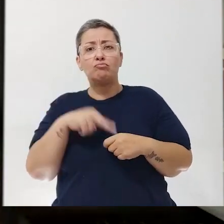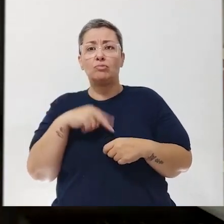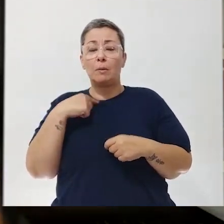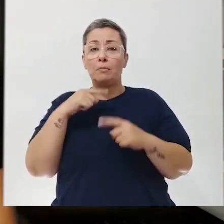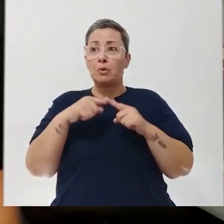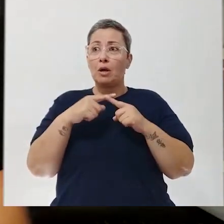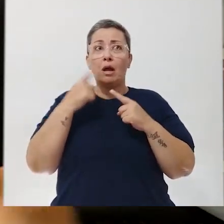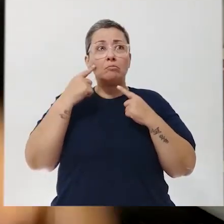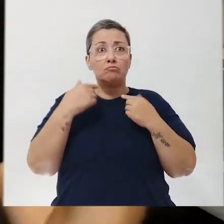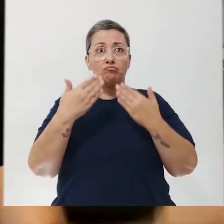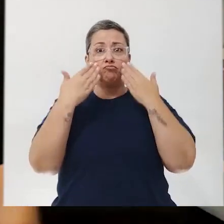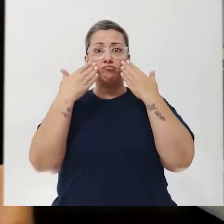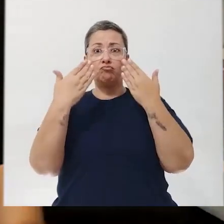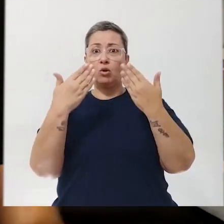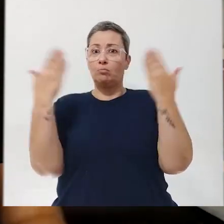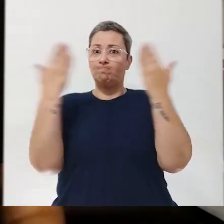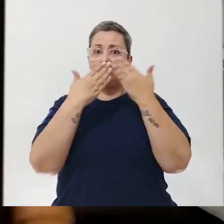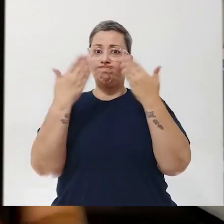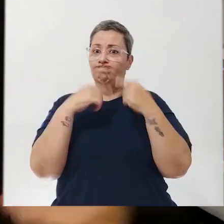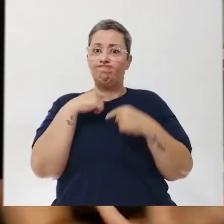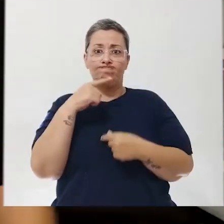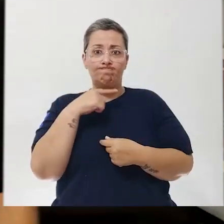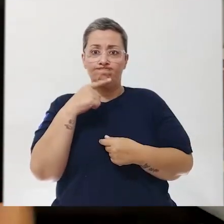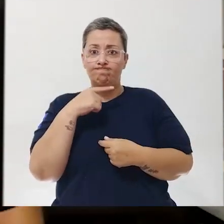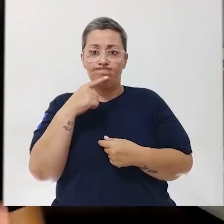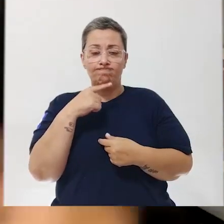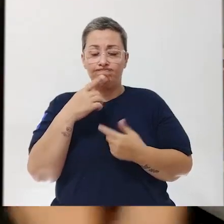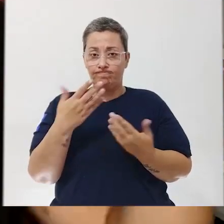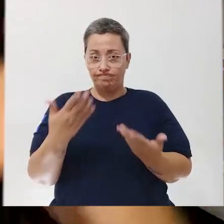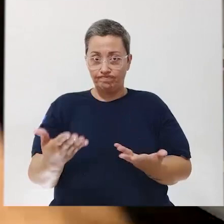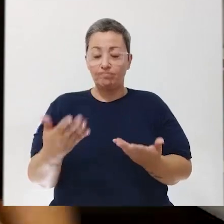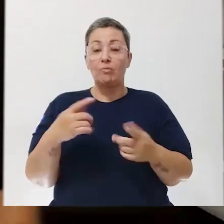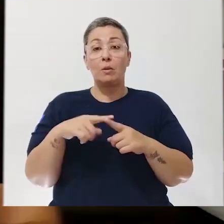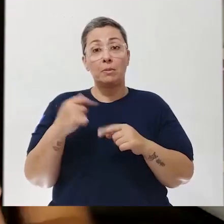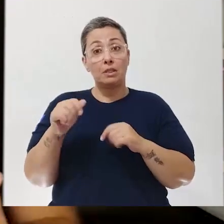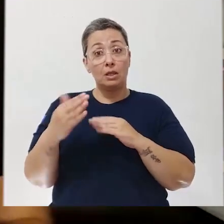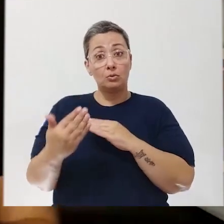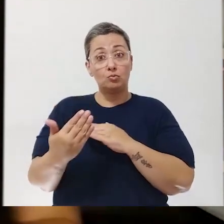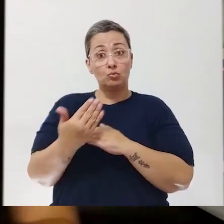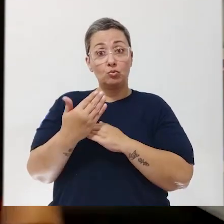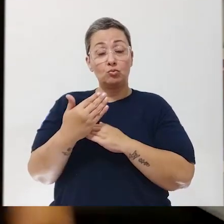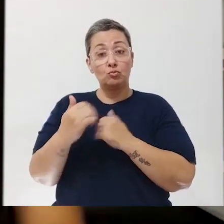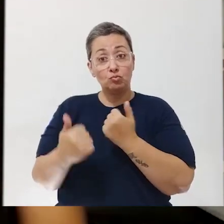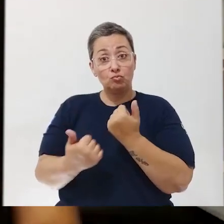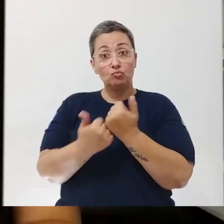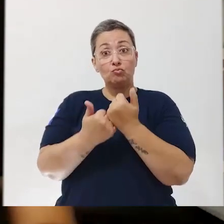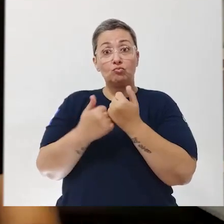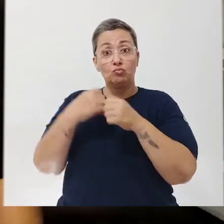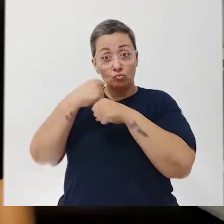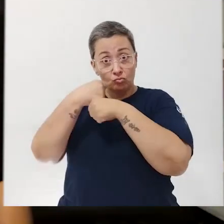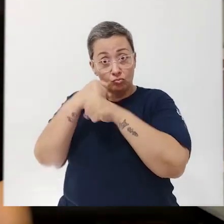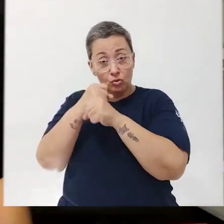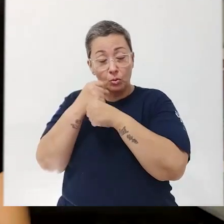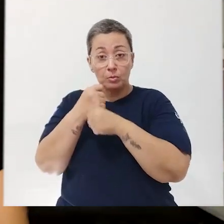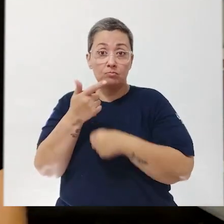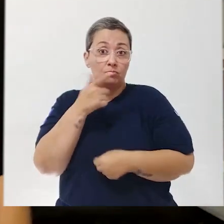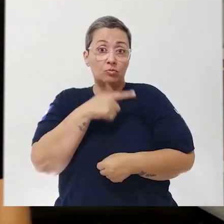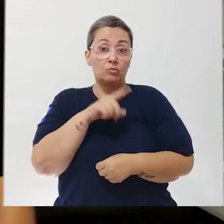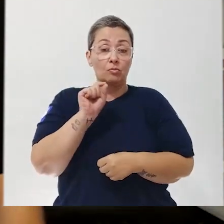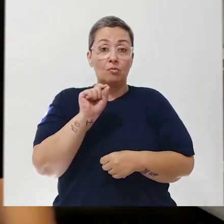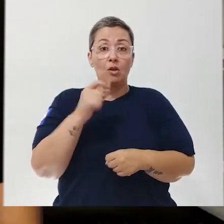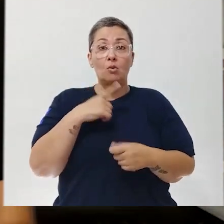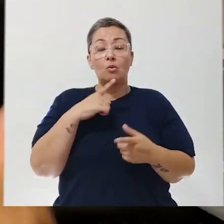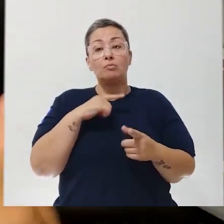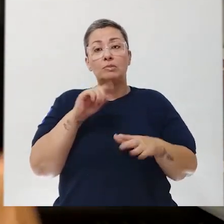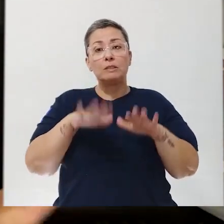o que os nossos olhos não conseguem enxergar a olho nu, né, ou sem a ajuda de algum instrumento ou aparelho. E como a gente não consegue